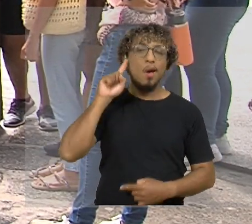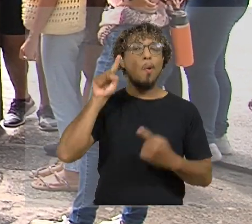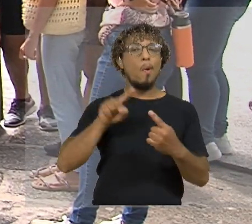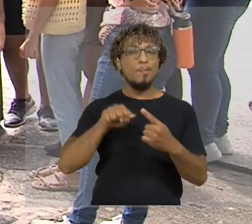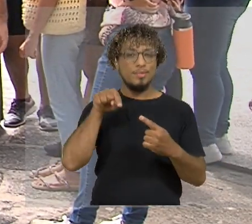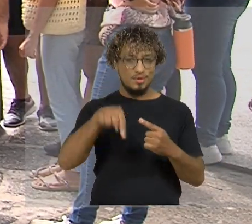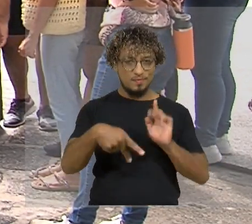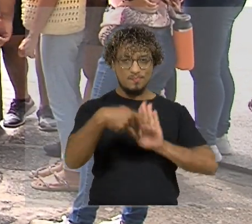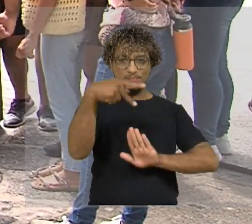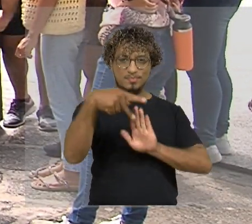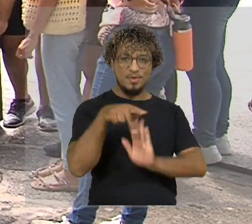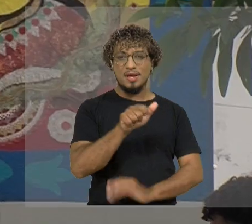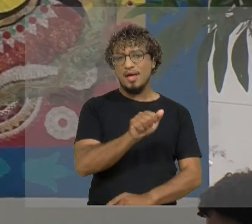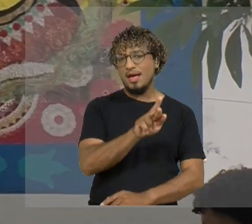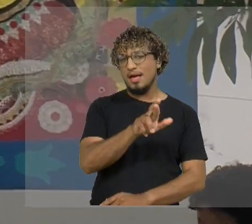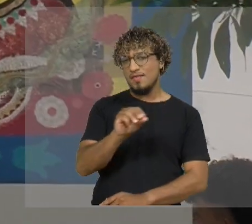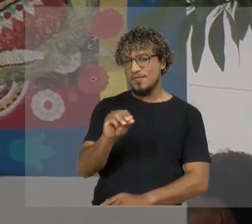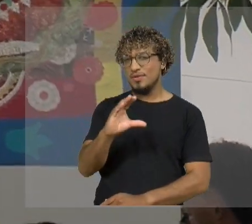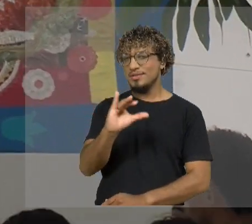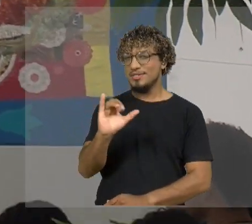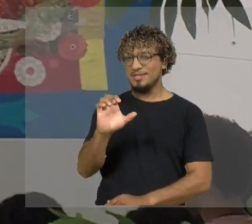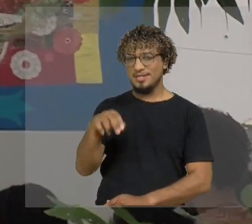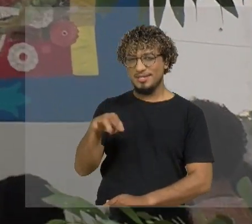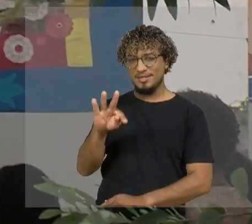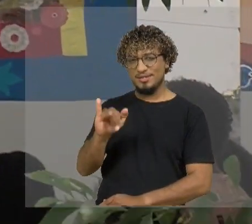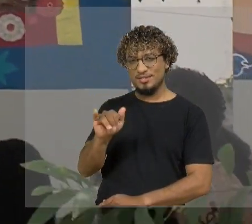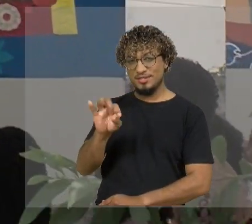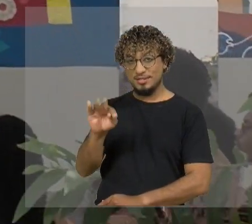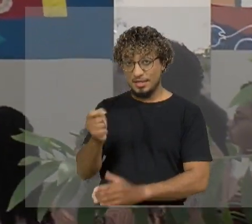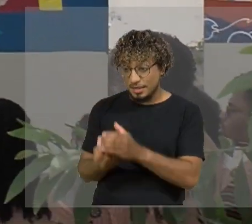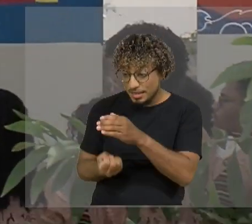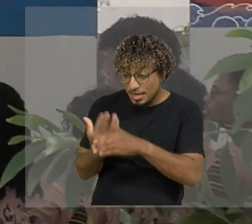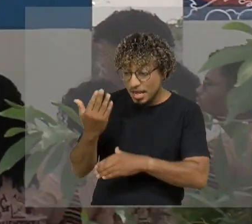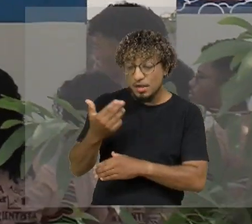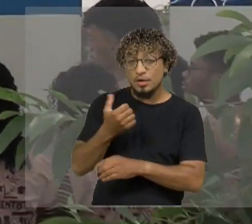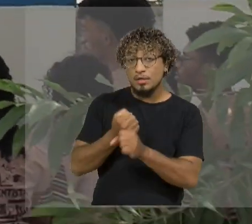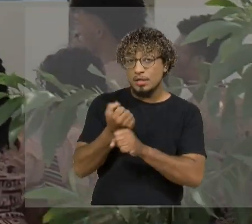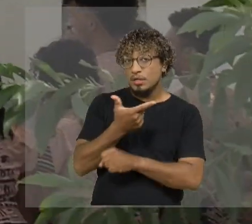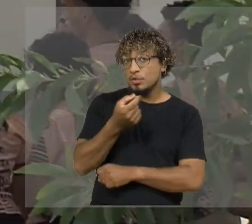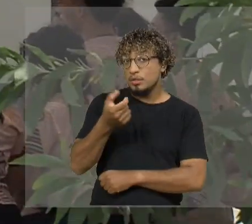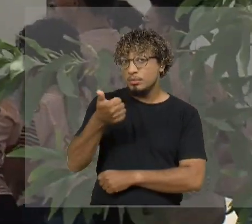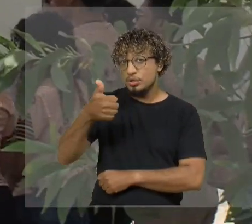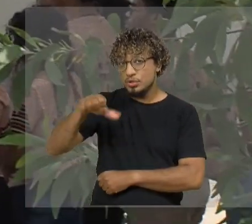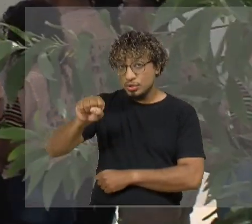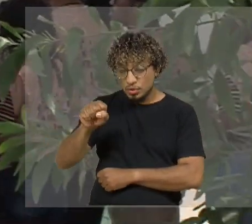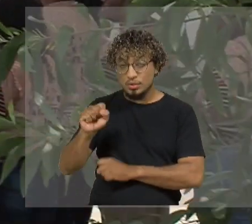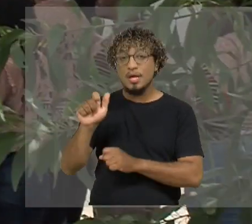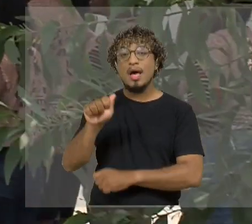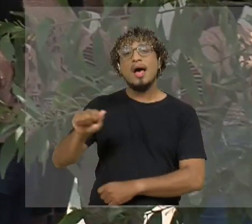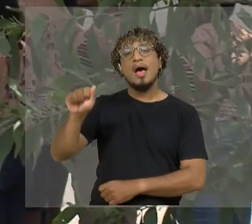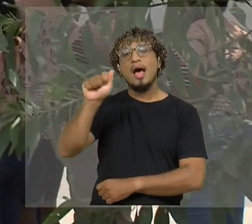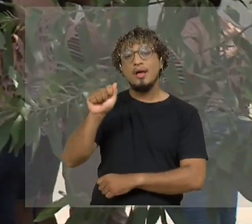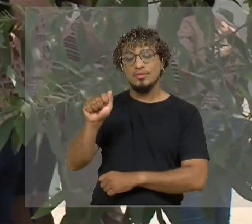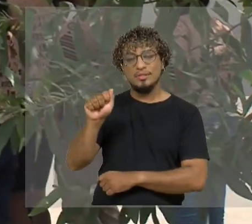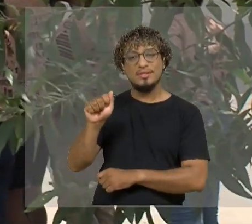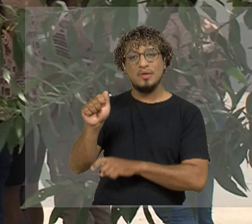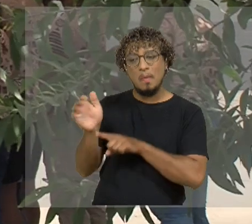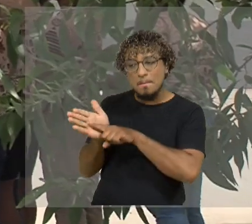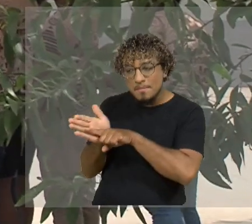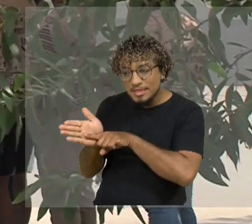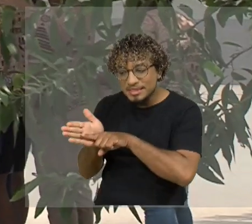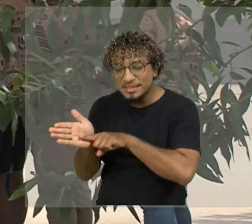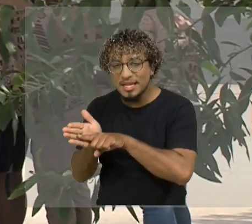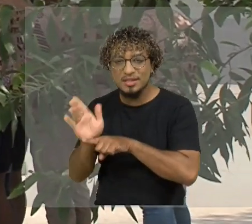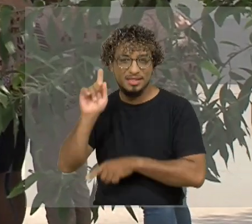do projeto Afrocientista. Criado em 2018 pela Associação Brasileira de Pesquisadoras e Pesquisadores